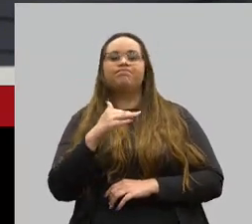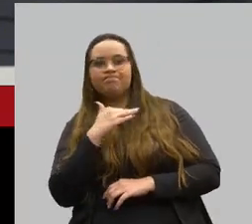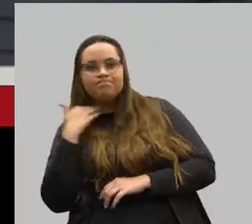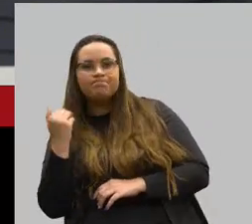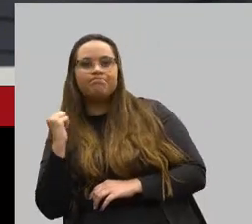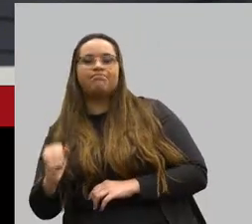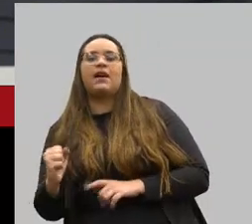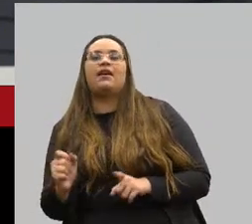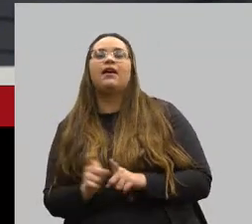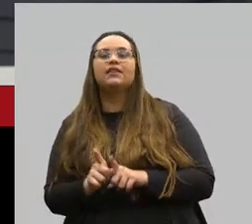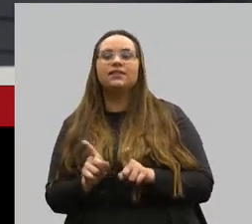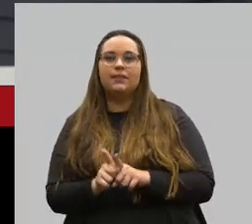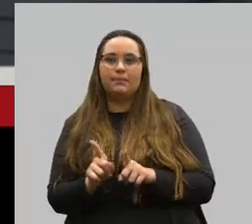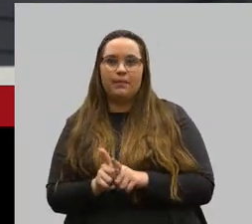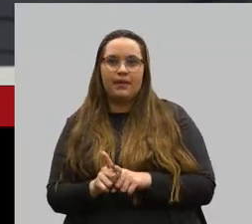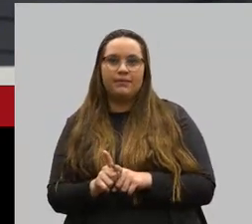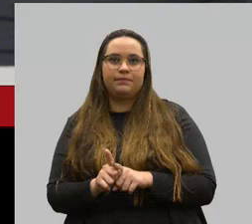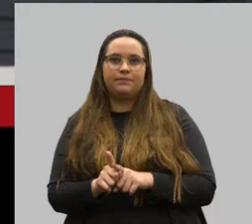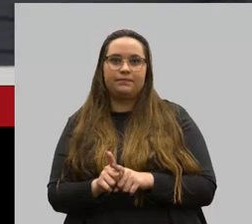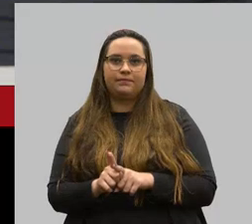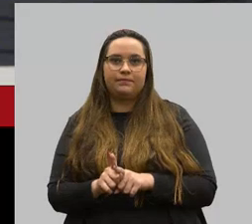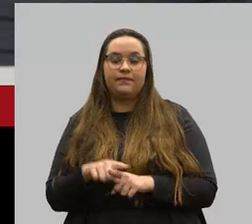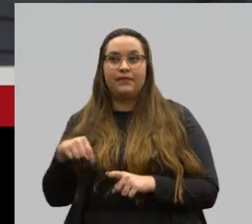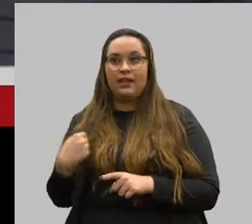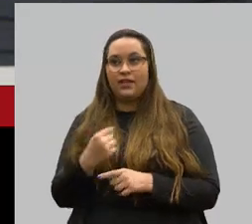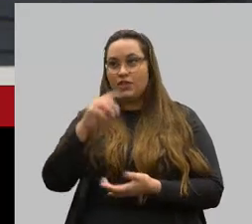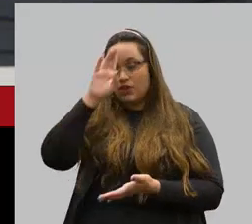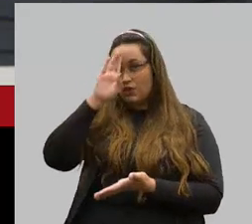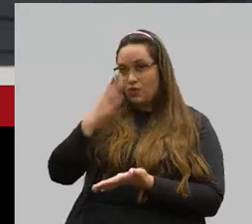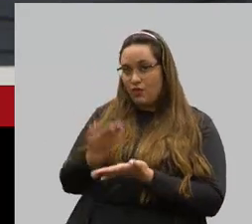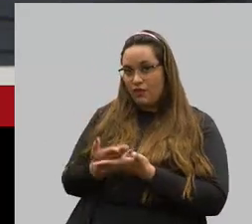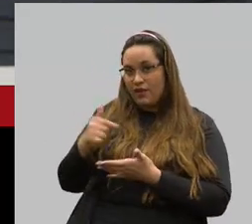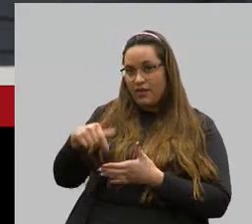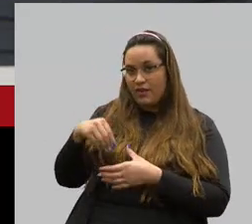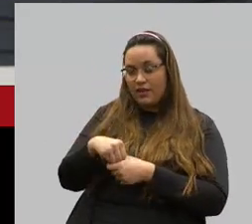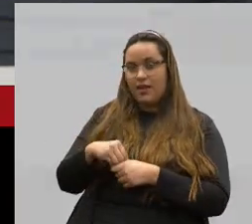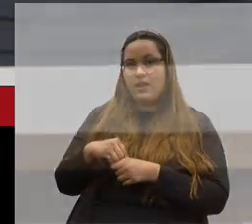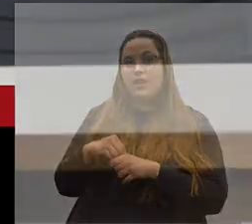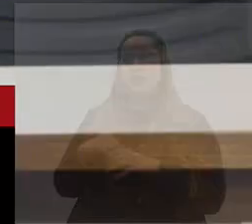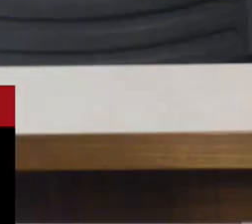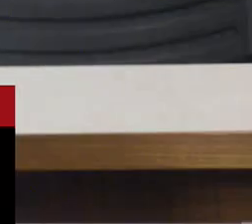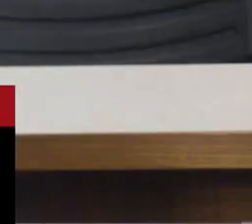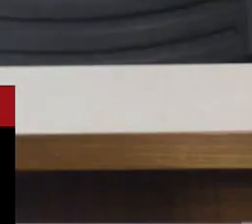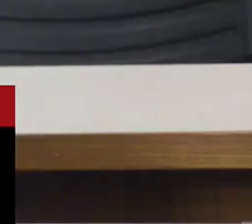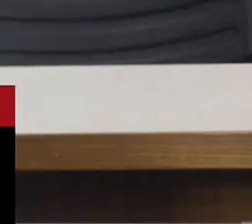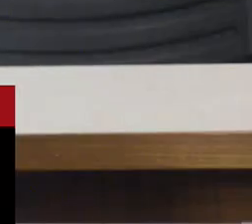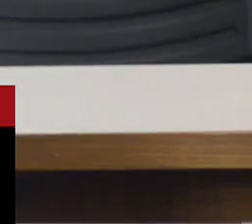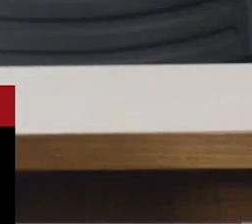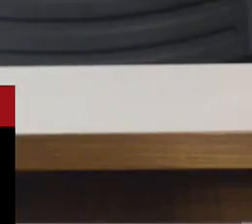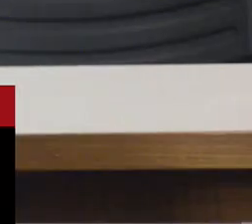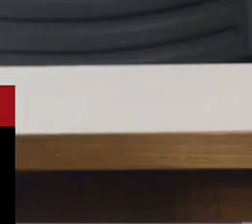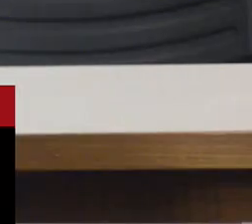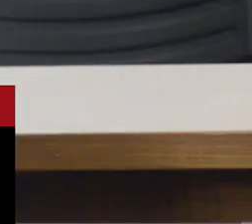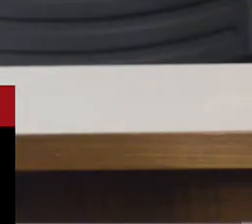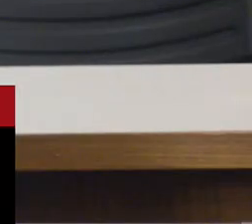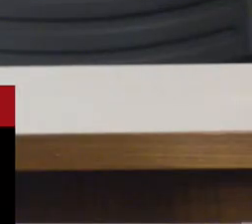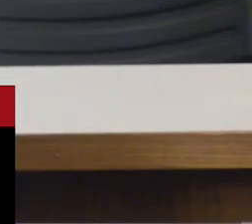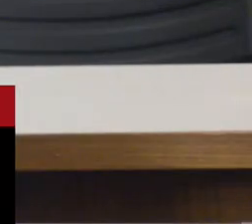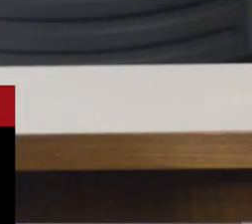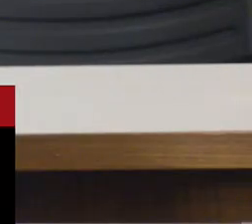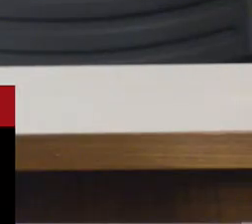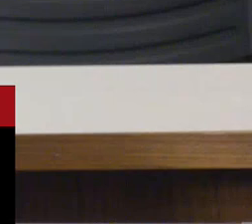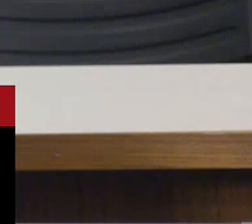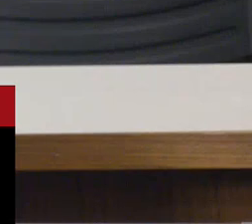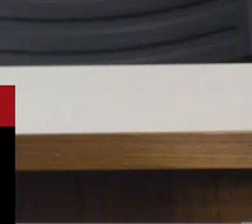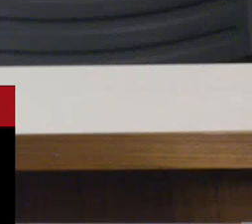da sociedade como um todo e a gente confia que nessa casa Né como parceira eh da Polícia Civil dos outros órgãos de